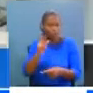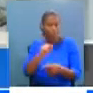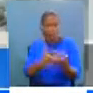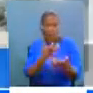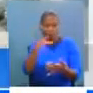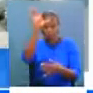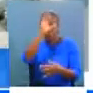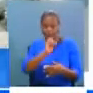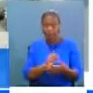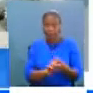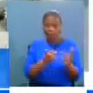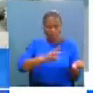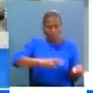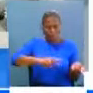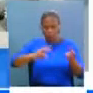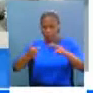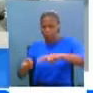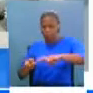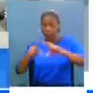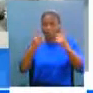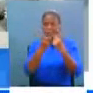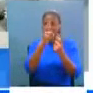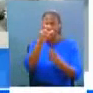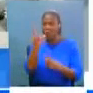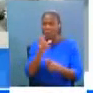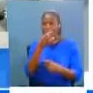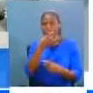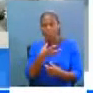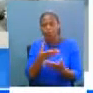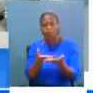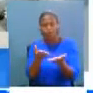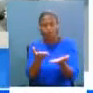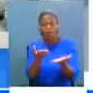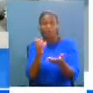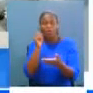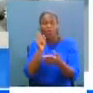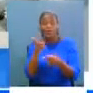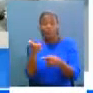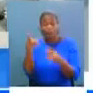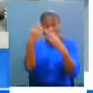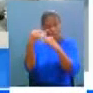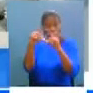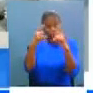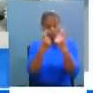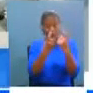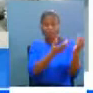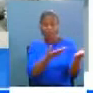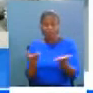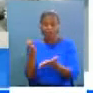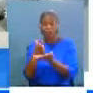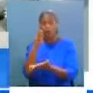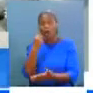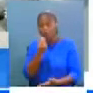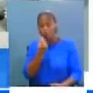o governo. A relocalização do Liceu Cónigo Jacinto permite vocacioná-lo para aquilo que é o ensino secundário, ou seja, receber